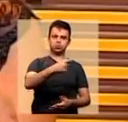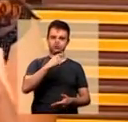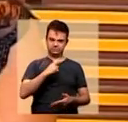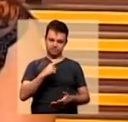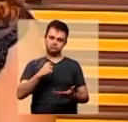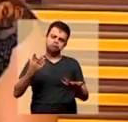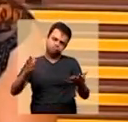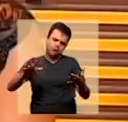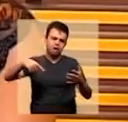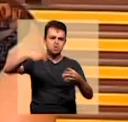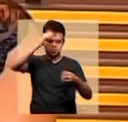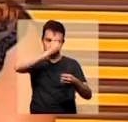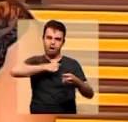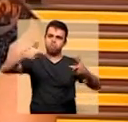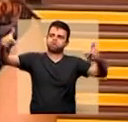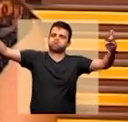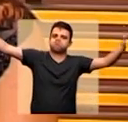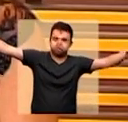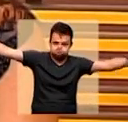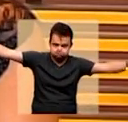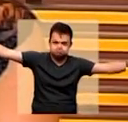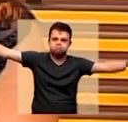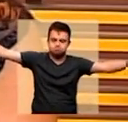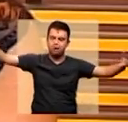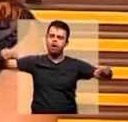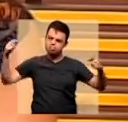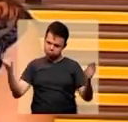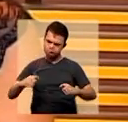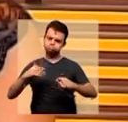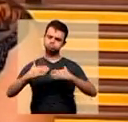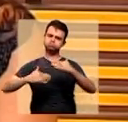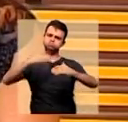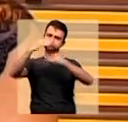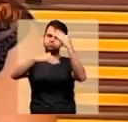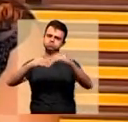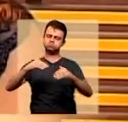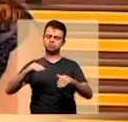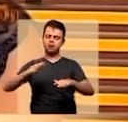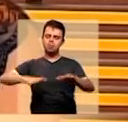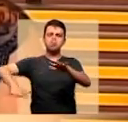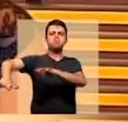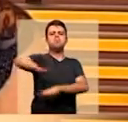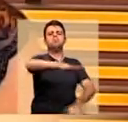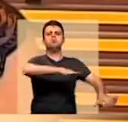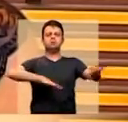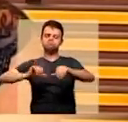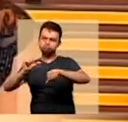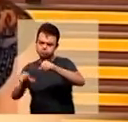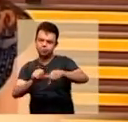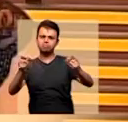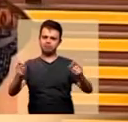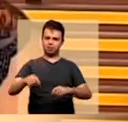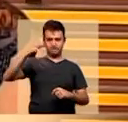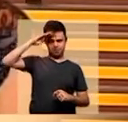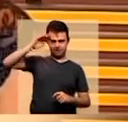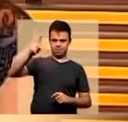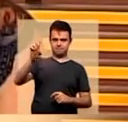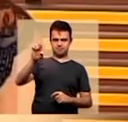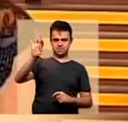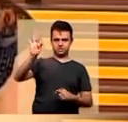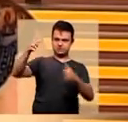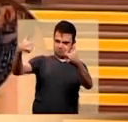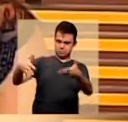temos estrutura, assim, um município grande com possibilidade de se ampliar e fazer bem organizado, assim como o Herbert